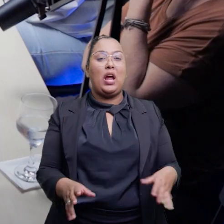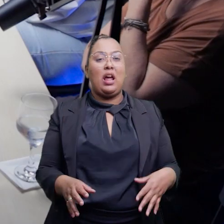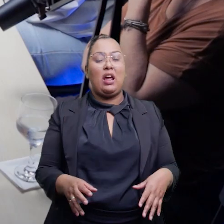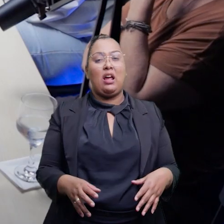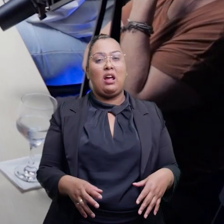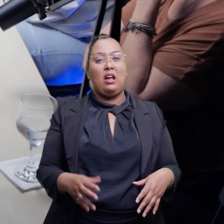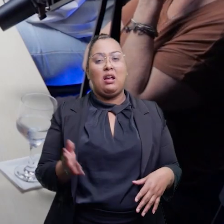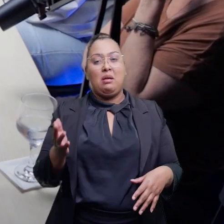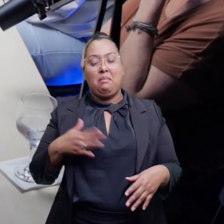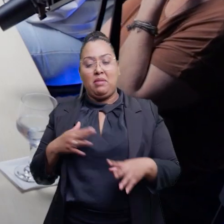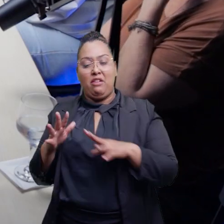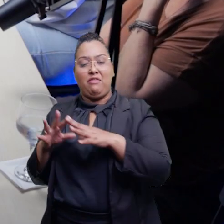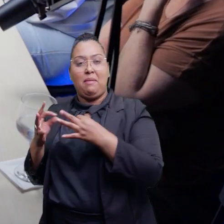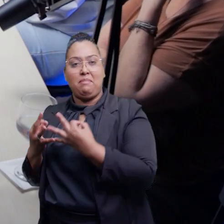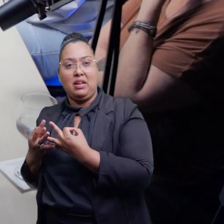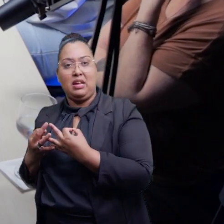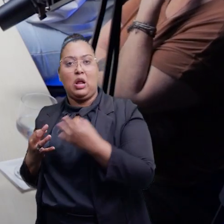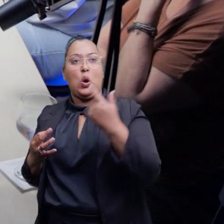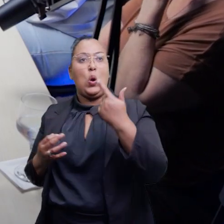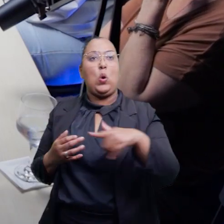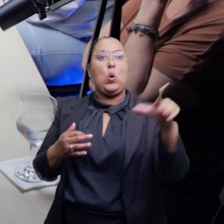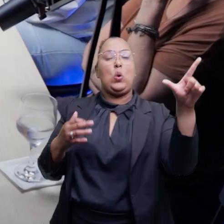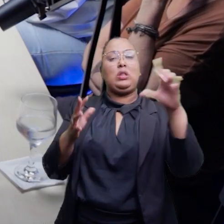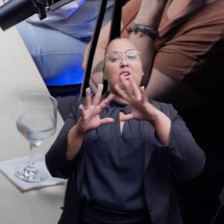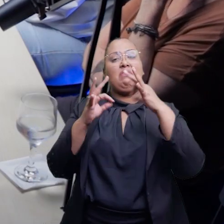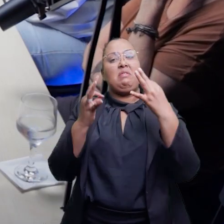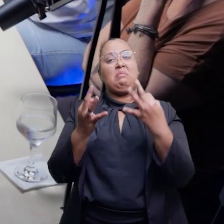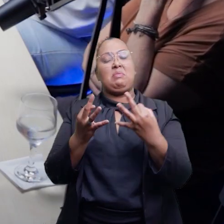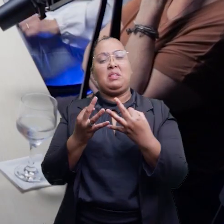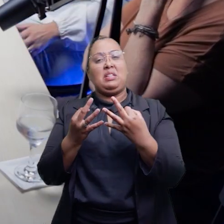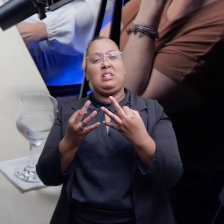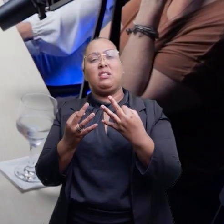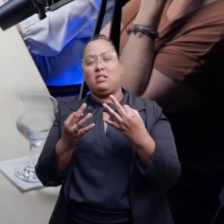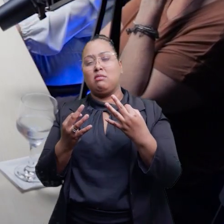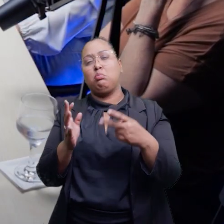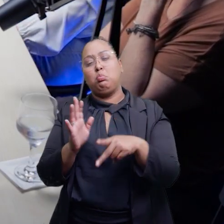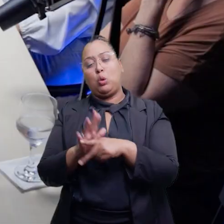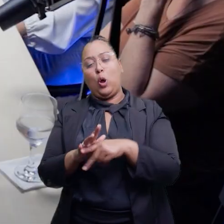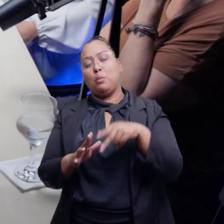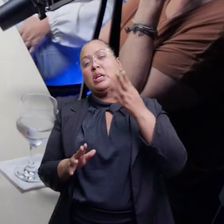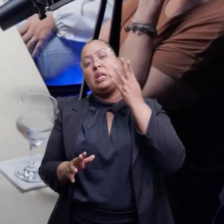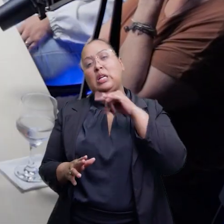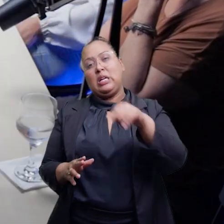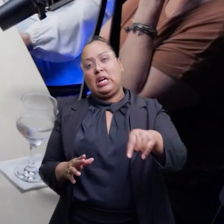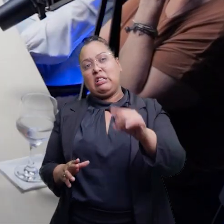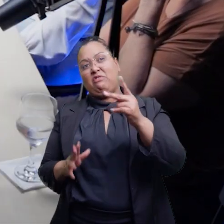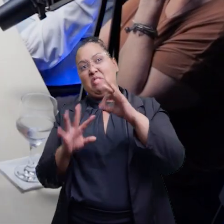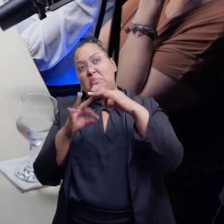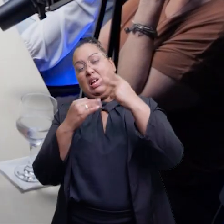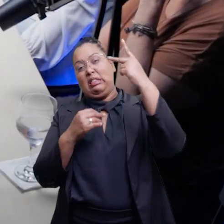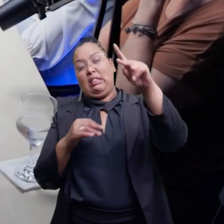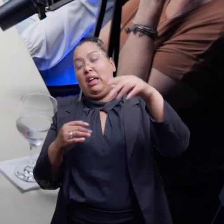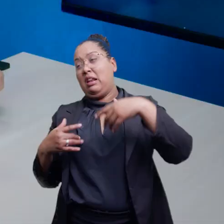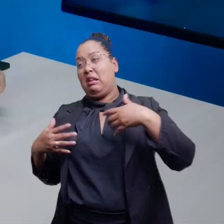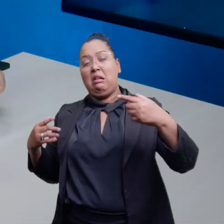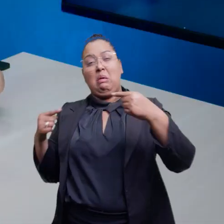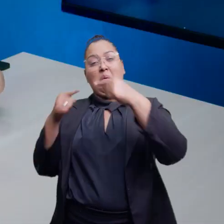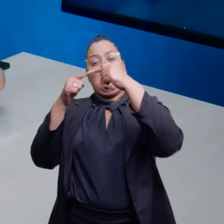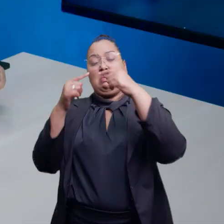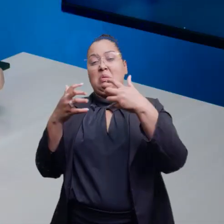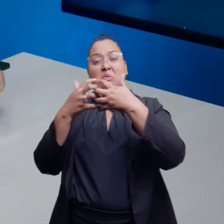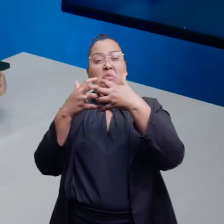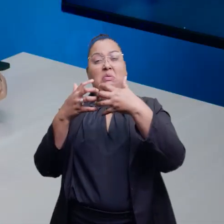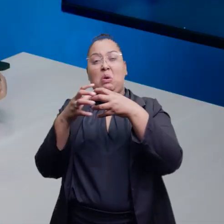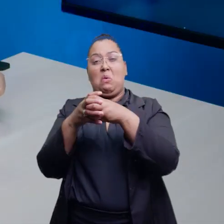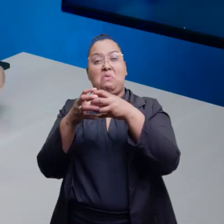ter que conviver a minha família com a família de uma outra pessoa que tá cuidando, criando e convivendo